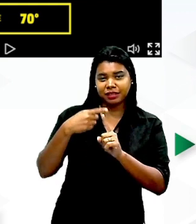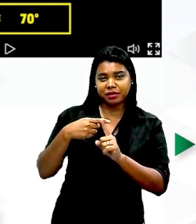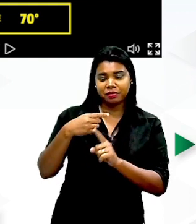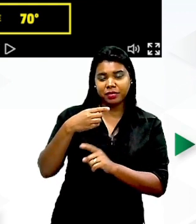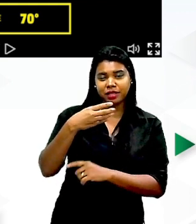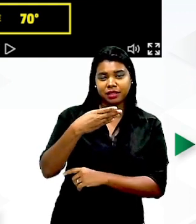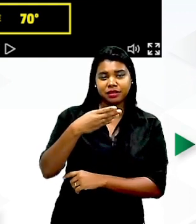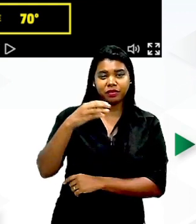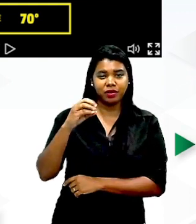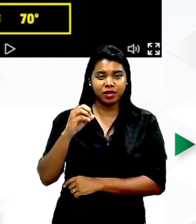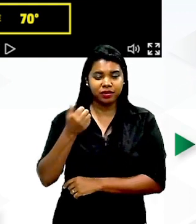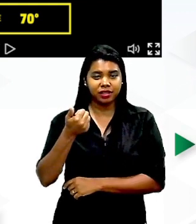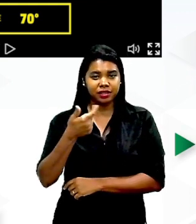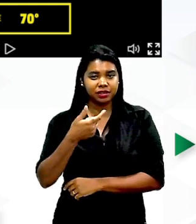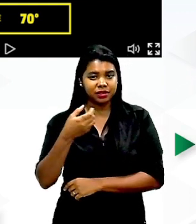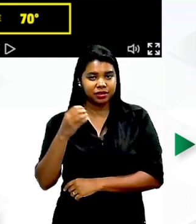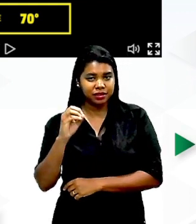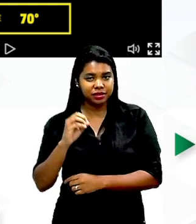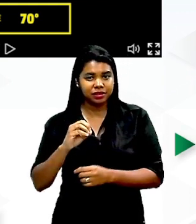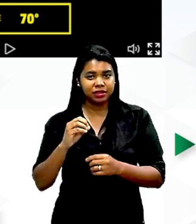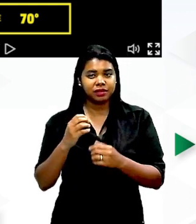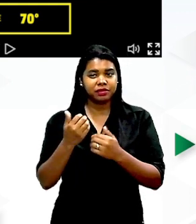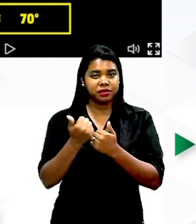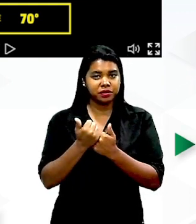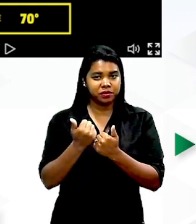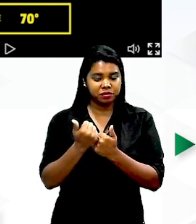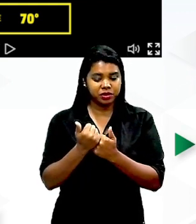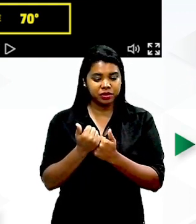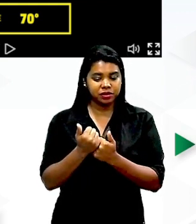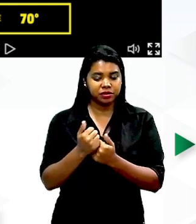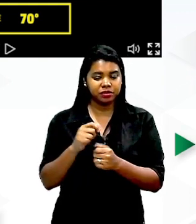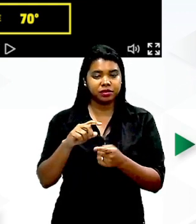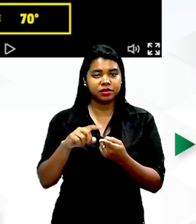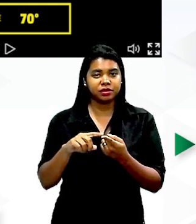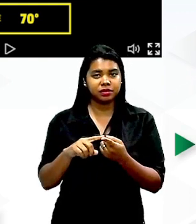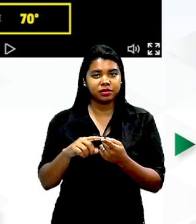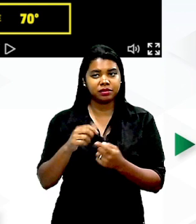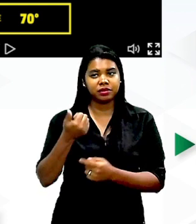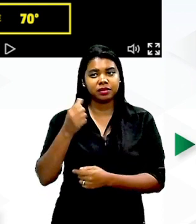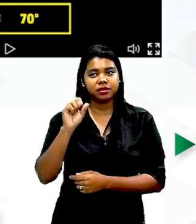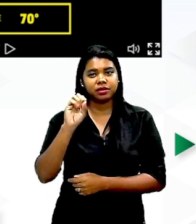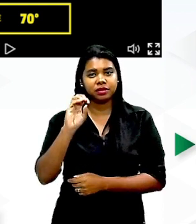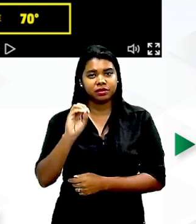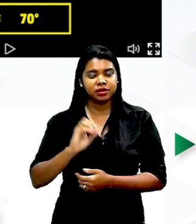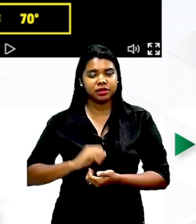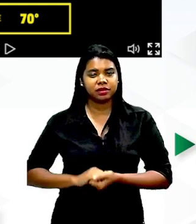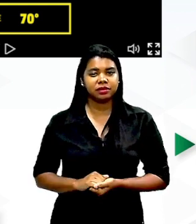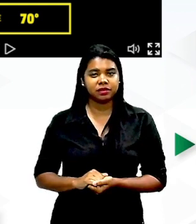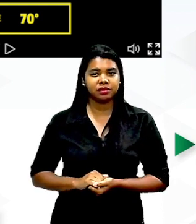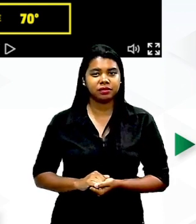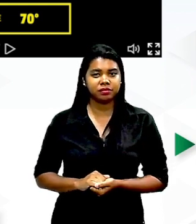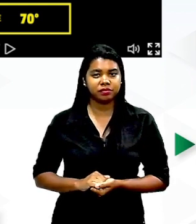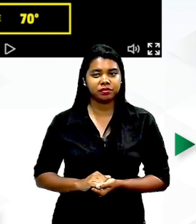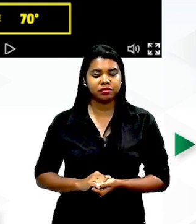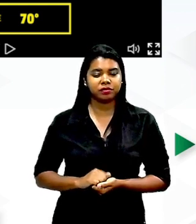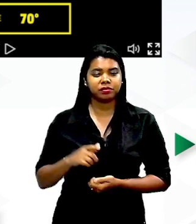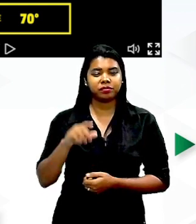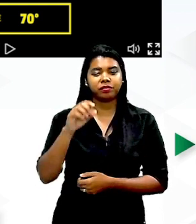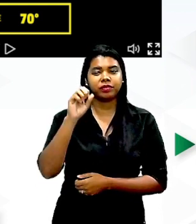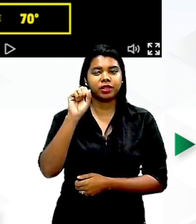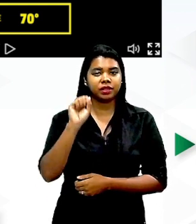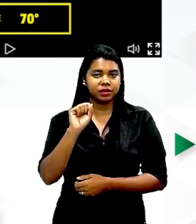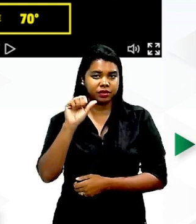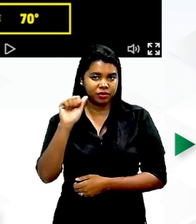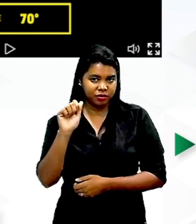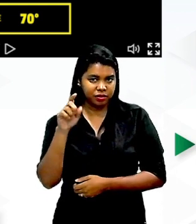dar 110, confere. E eu vou substituir a soma dos ângulos internos por 180. Então troca esse s com o a acentuado